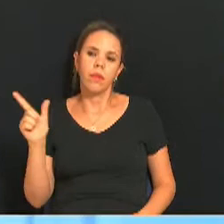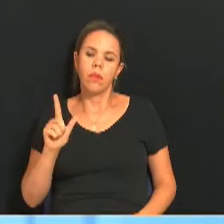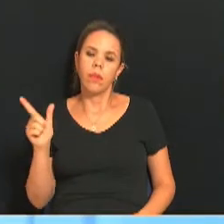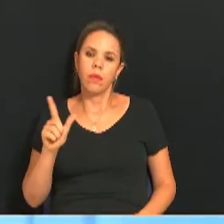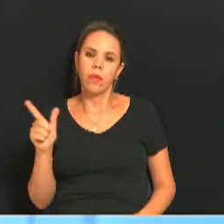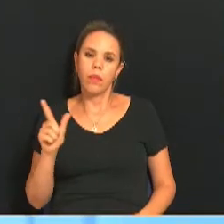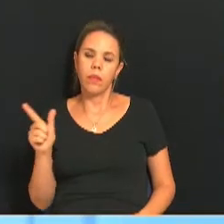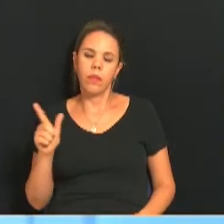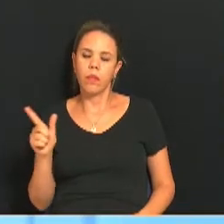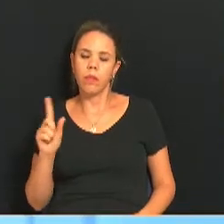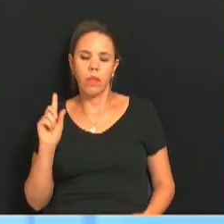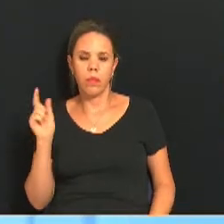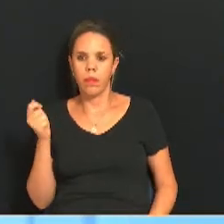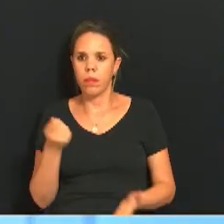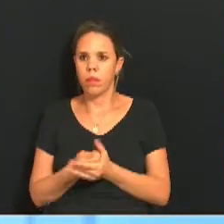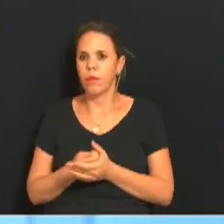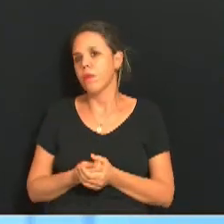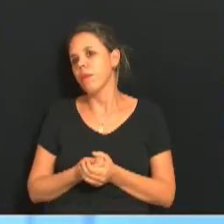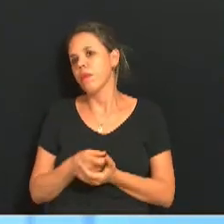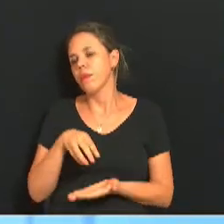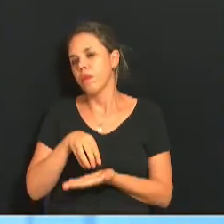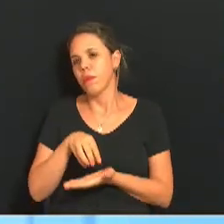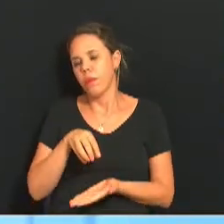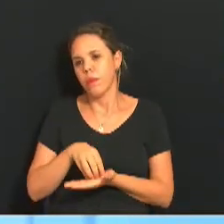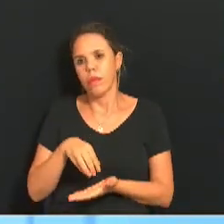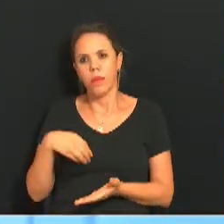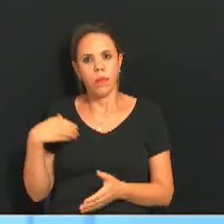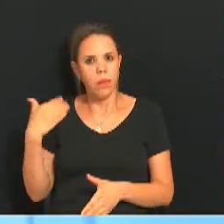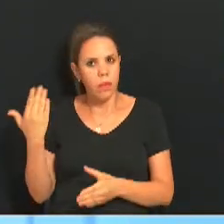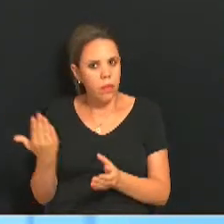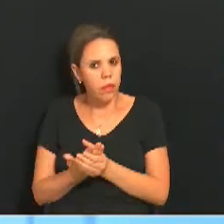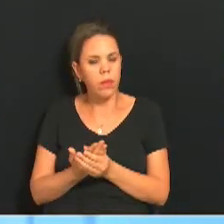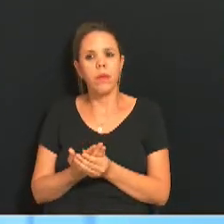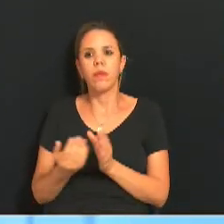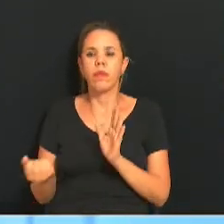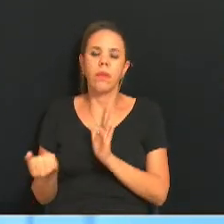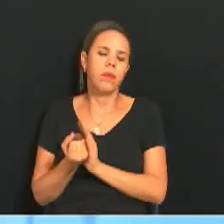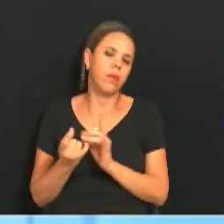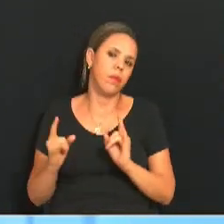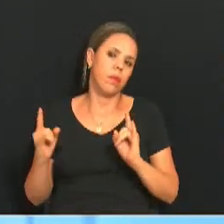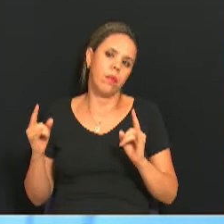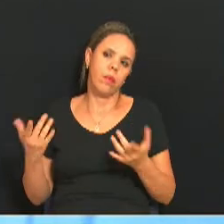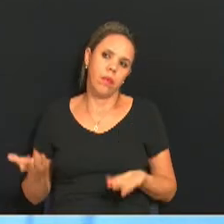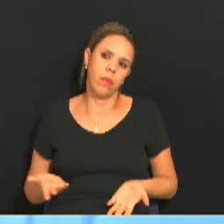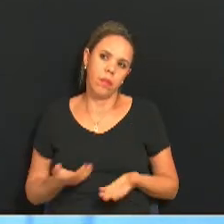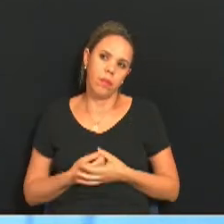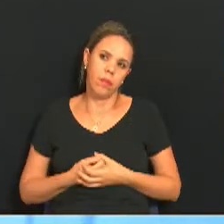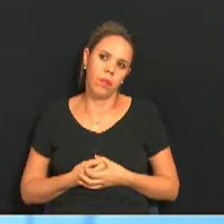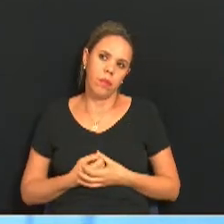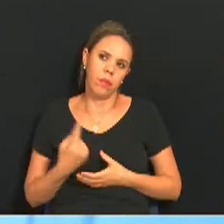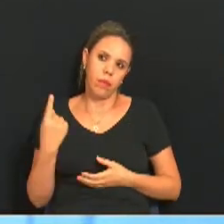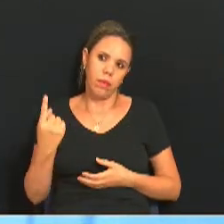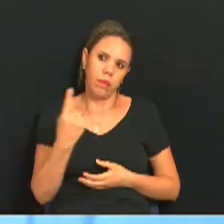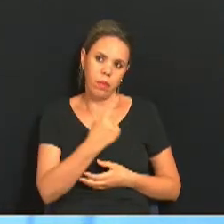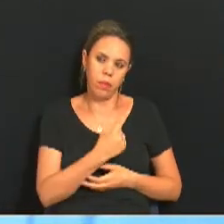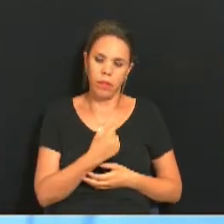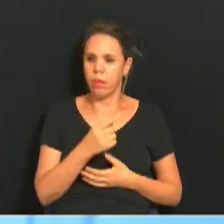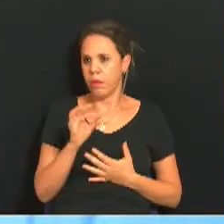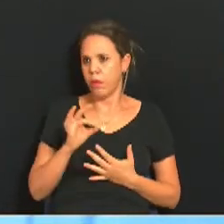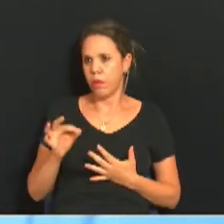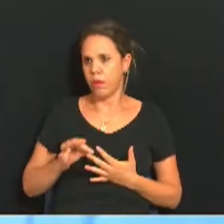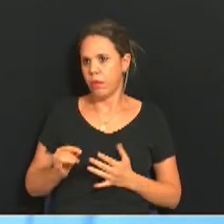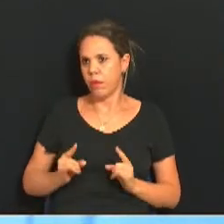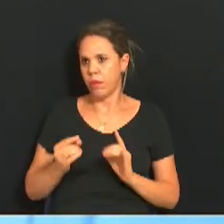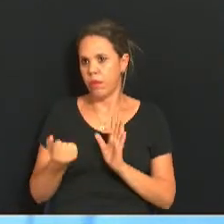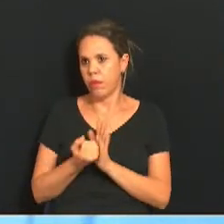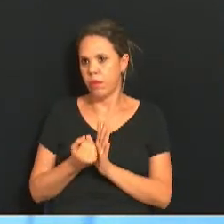sistemática na decisão do PAC em todos esses processos de tombamento e o que é e